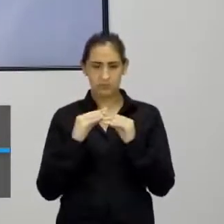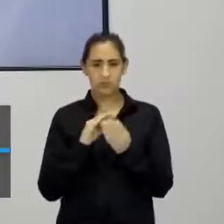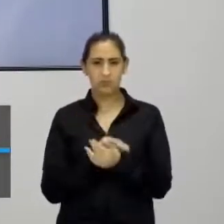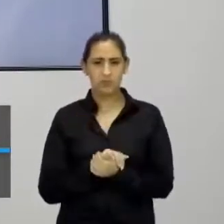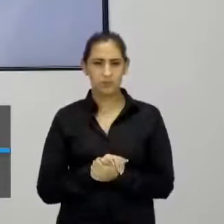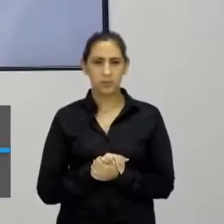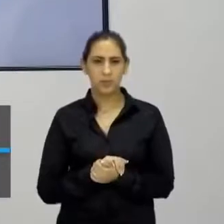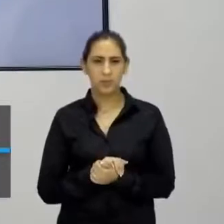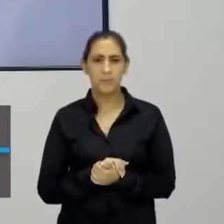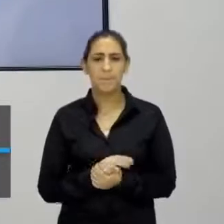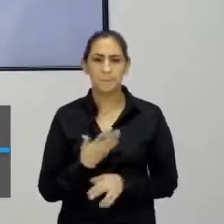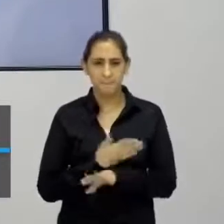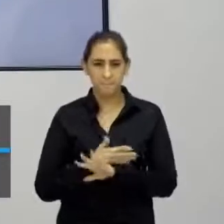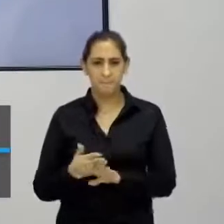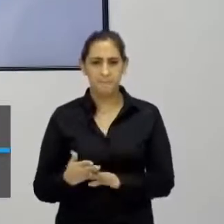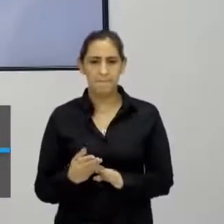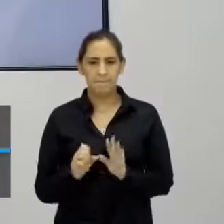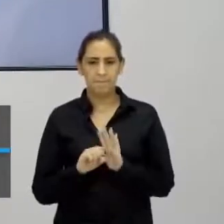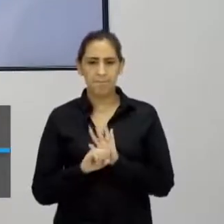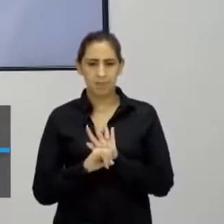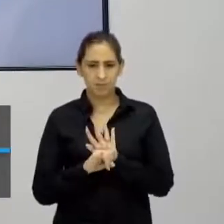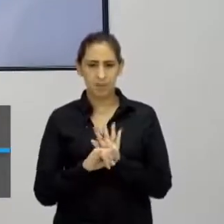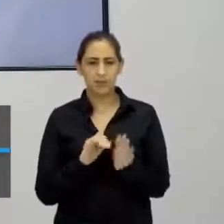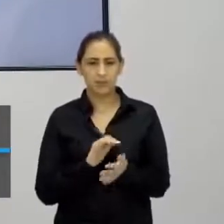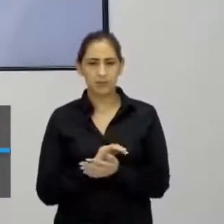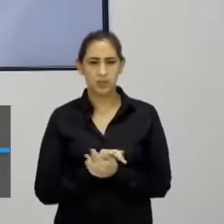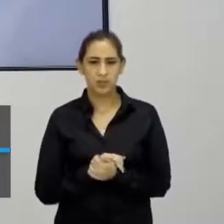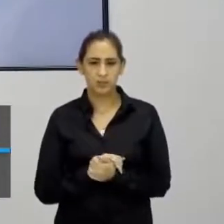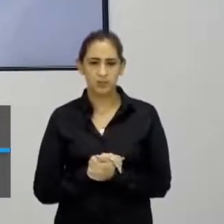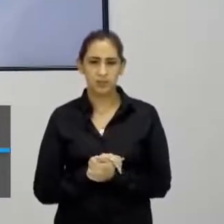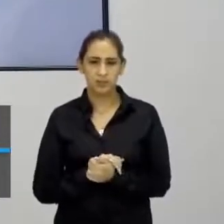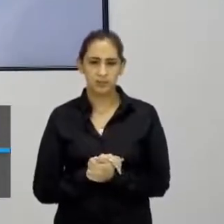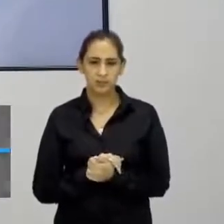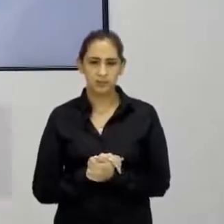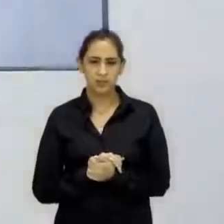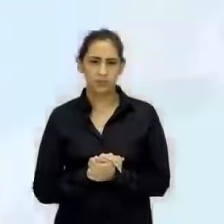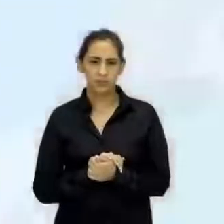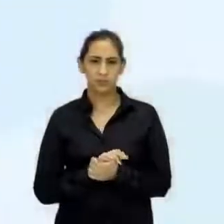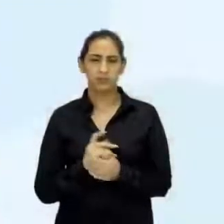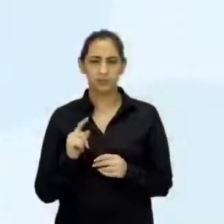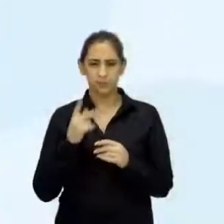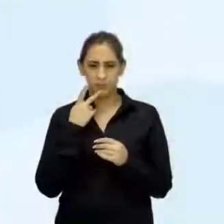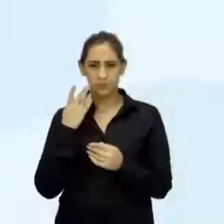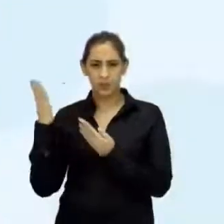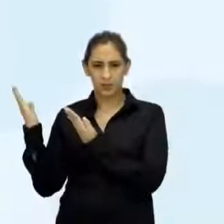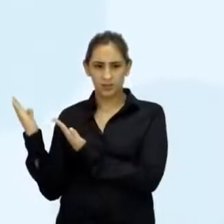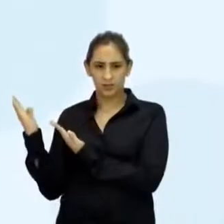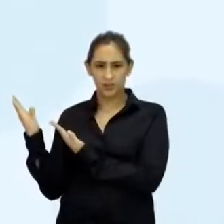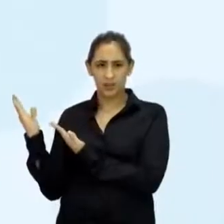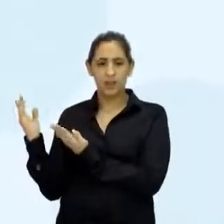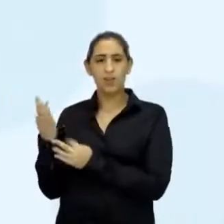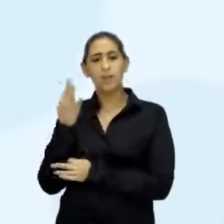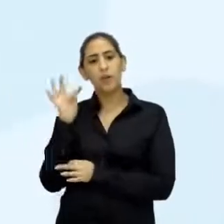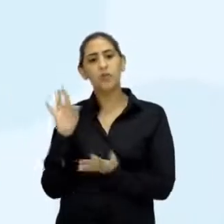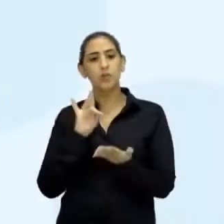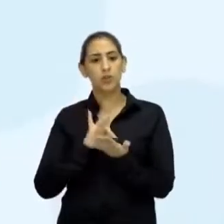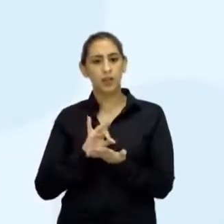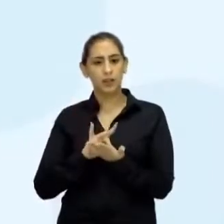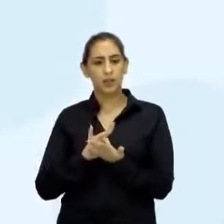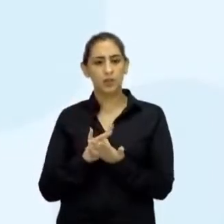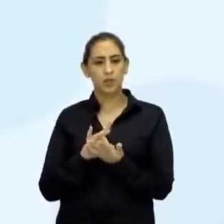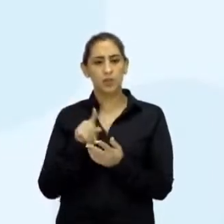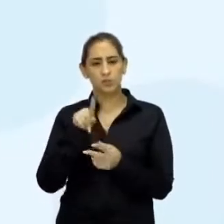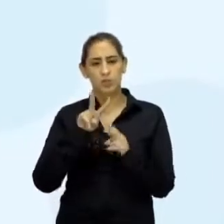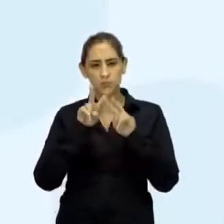Como facilitar a informação? Da internet, preenchendo com imagens. Olha só, na tela. Falso ou verdadeiro? O texto abaixo